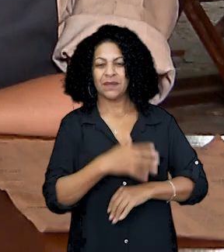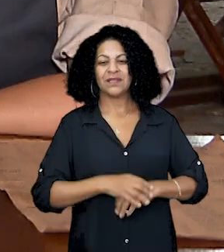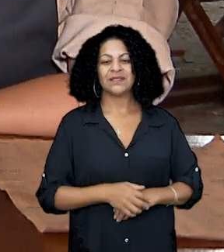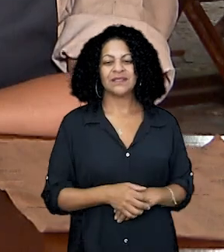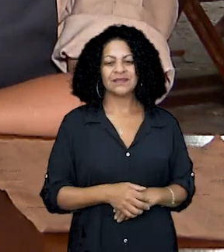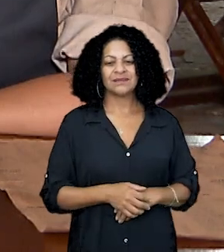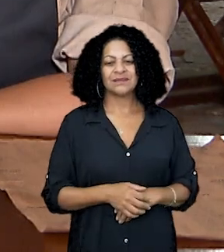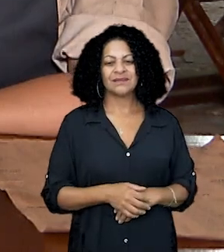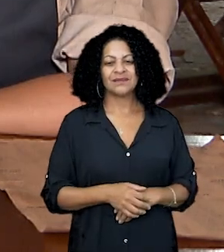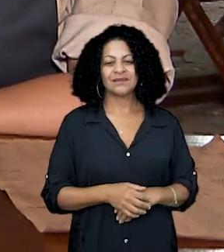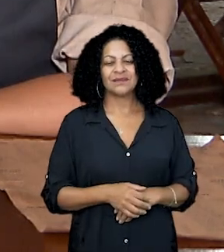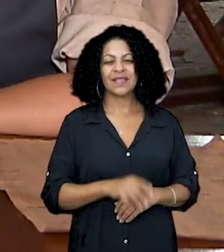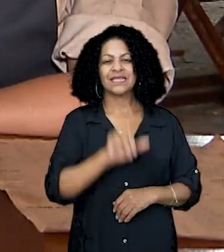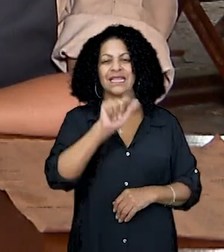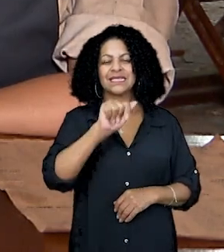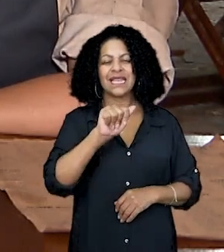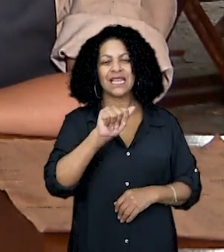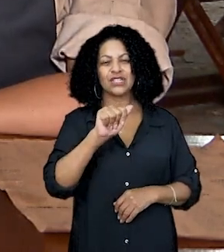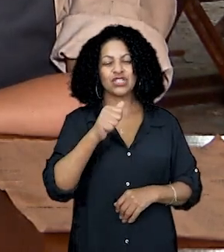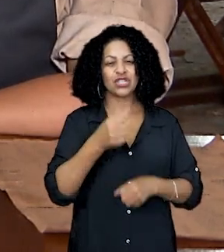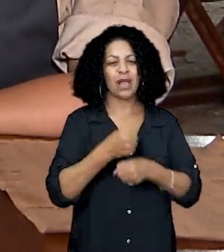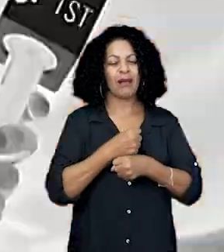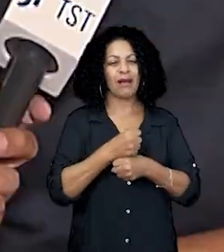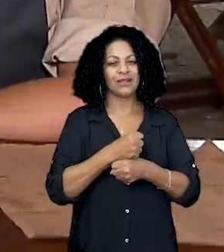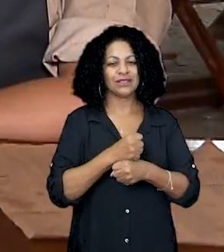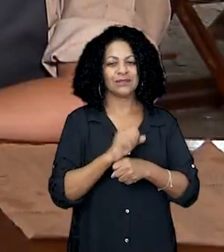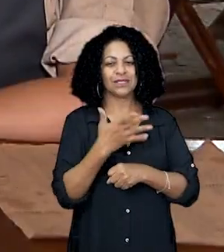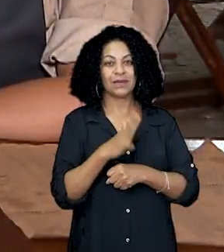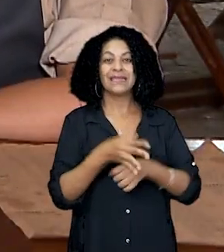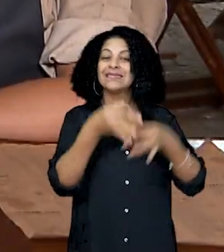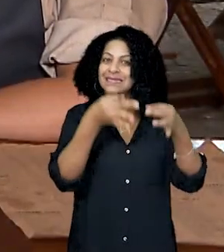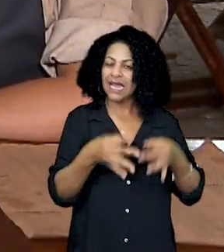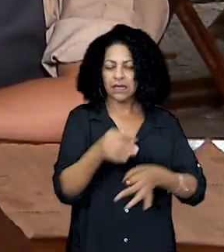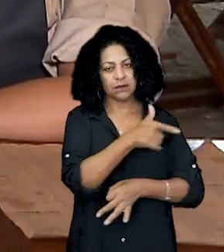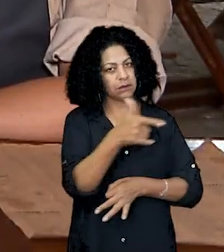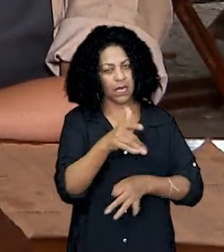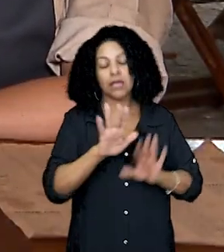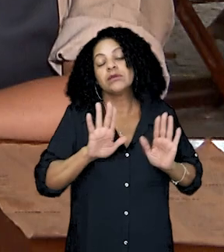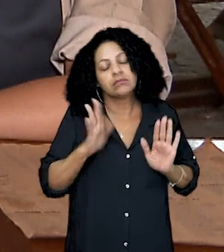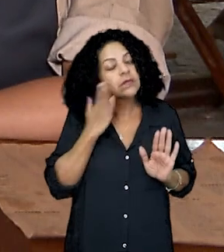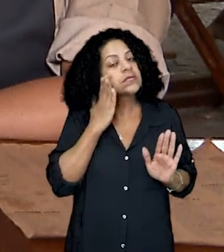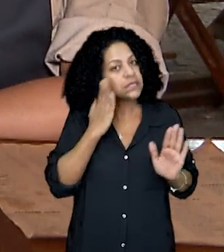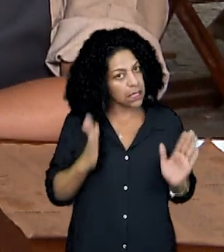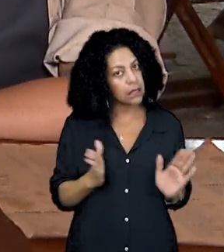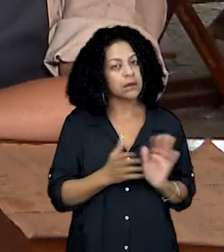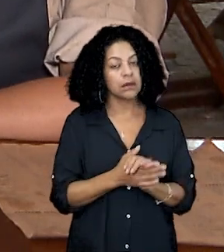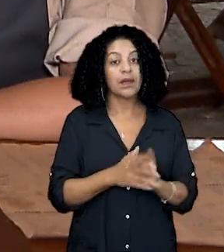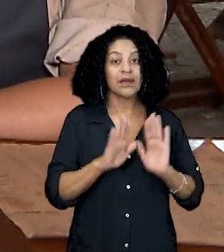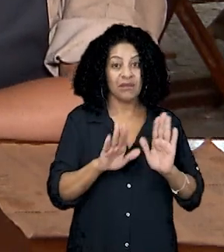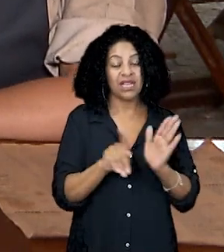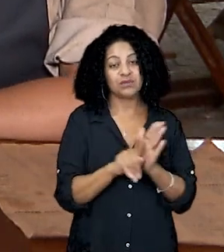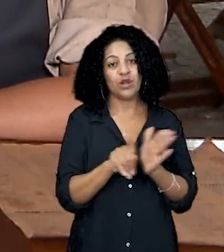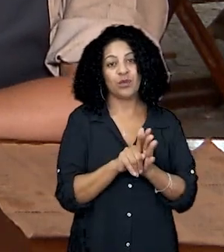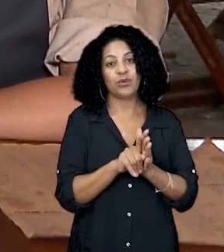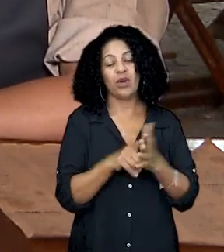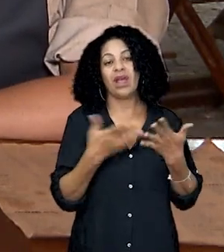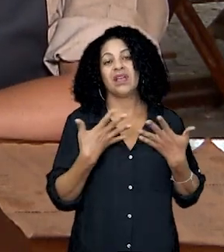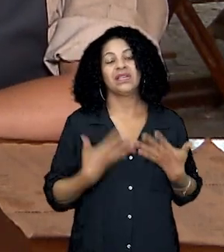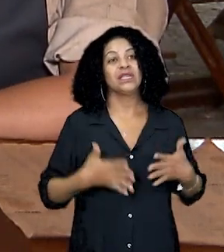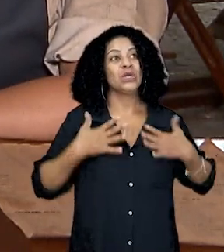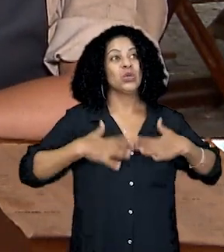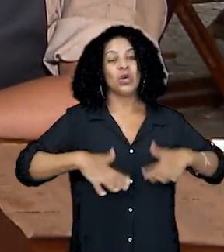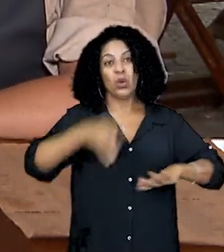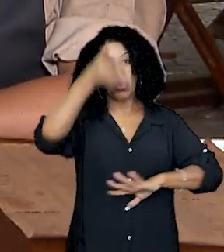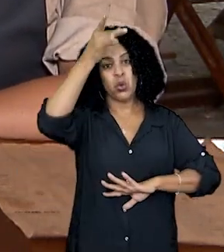menos uns 17 anos. Eu sei que não é certo e tal, mas é uma das coisas que alivia